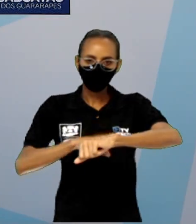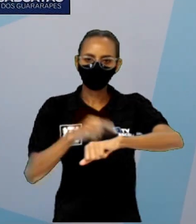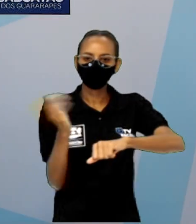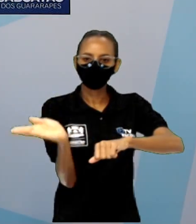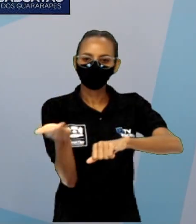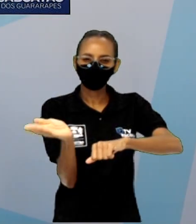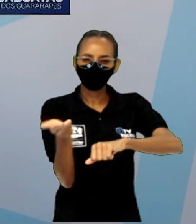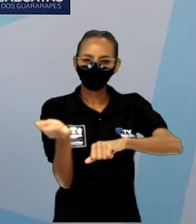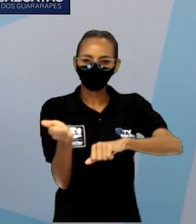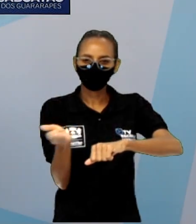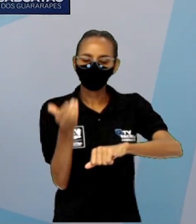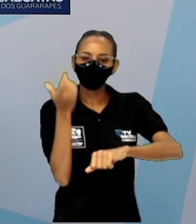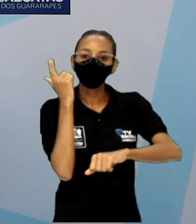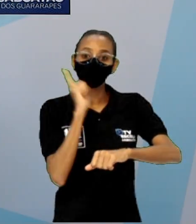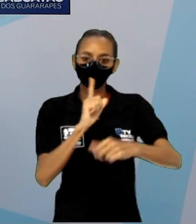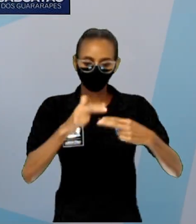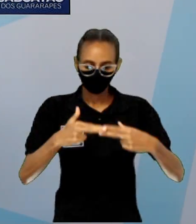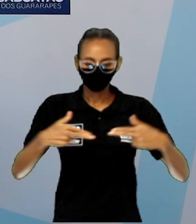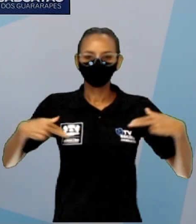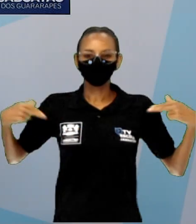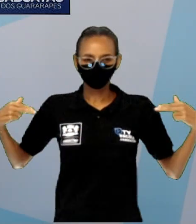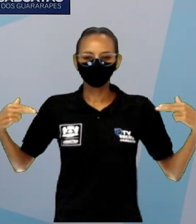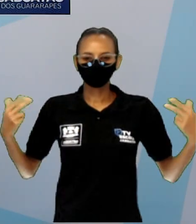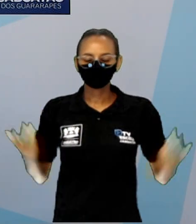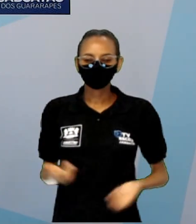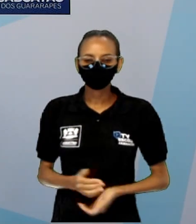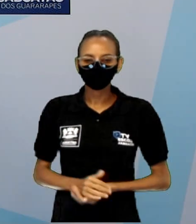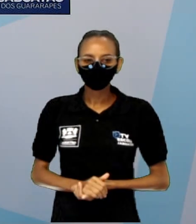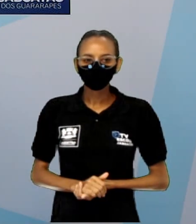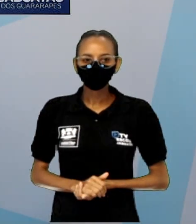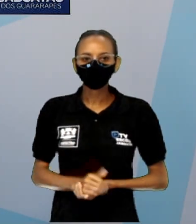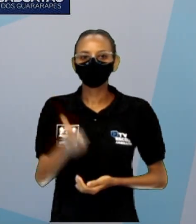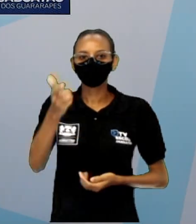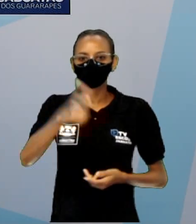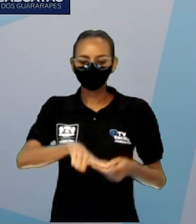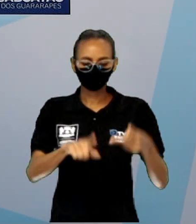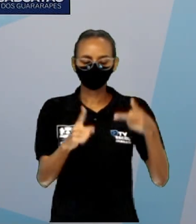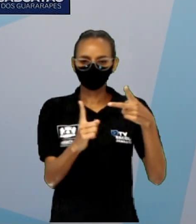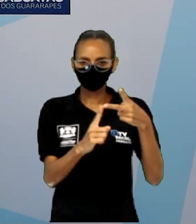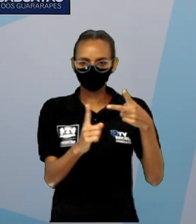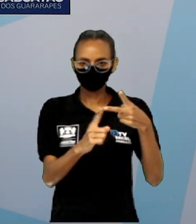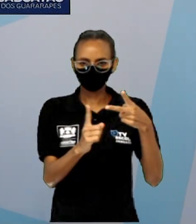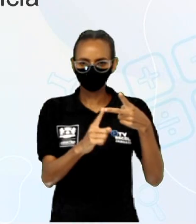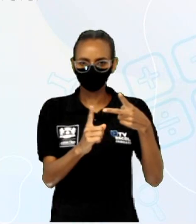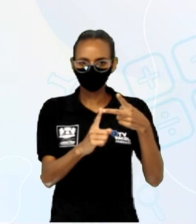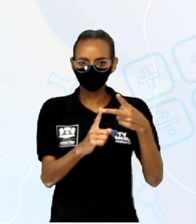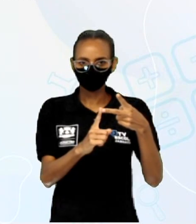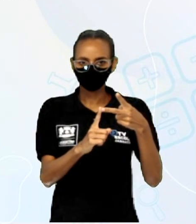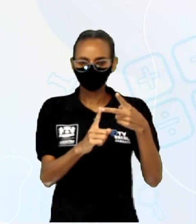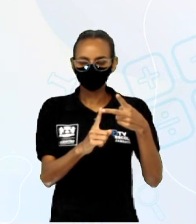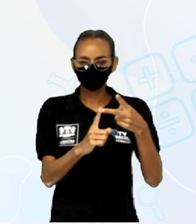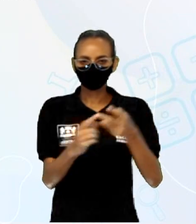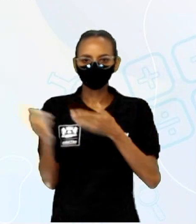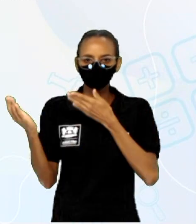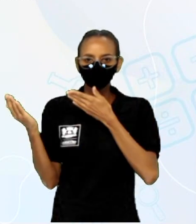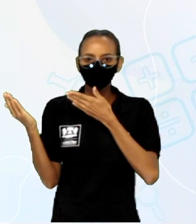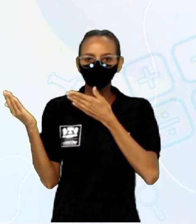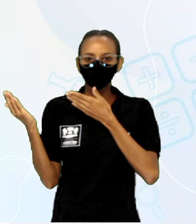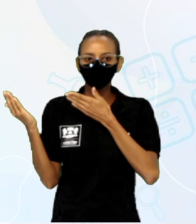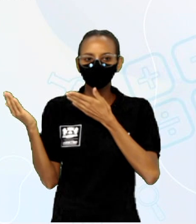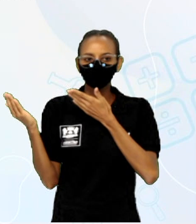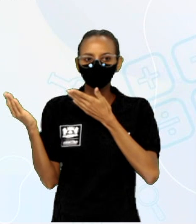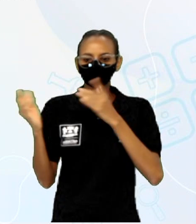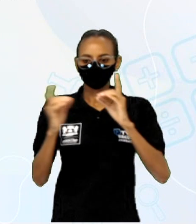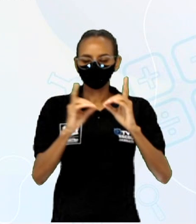à linha final. Vamos para a próxima? Vamos falar um pouquinho da distância. A gente tem na relação de distância.